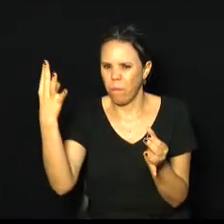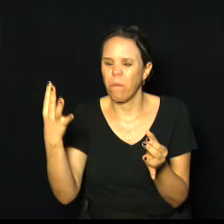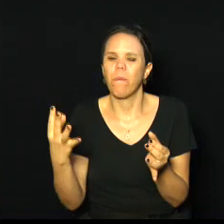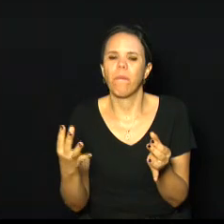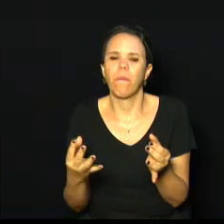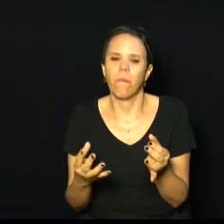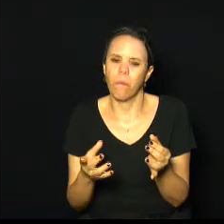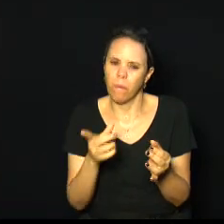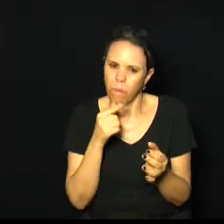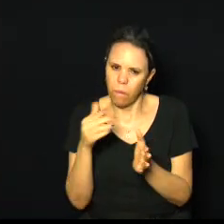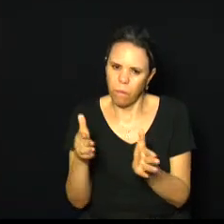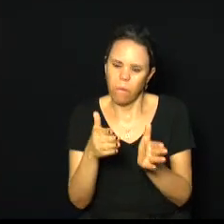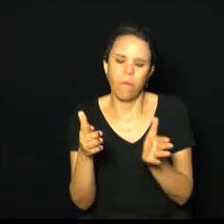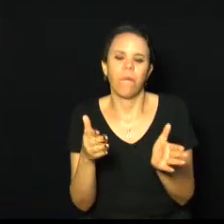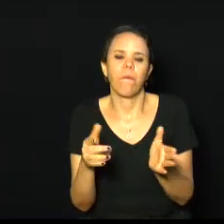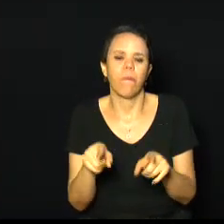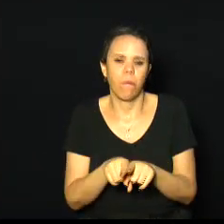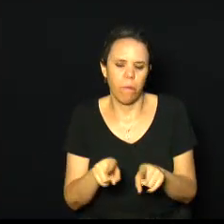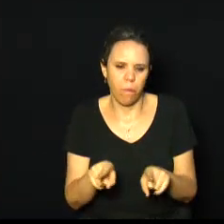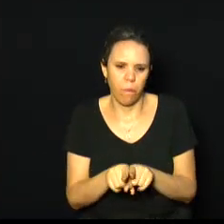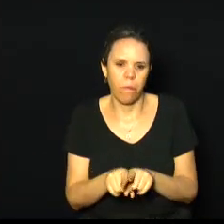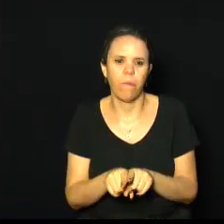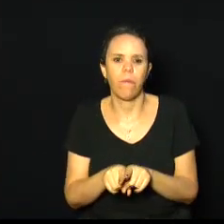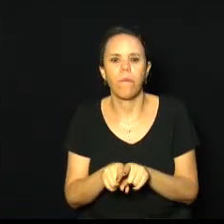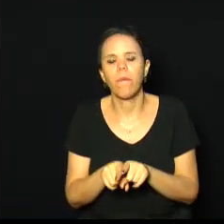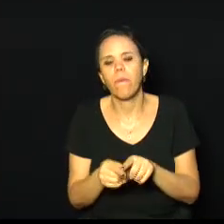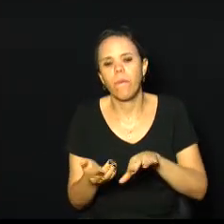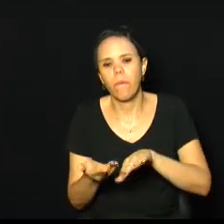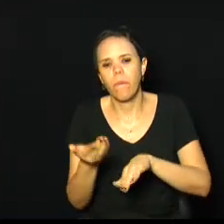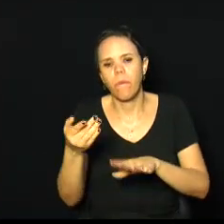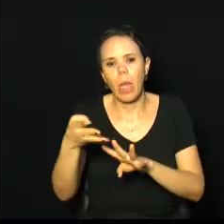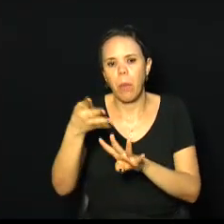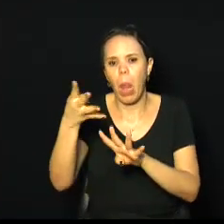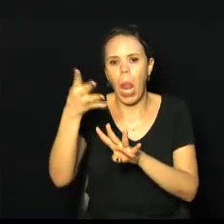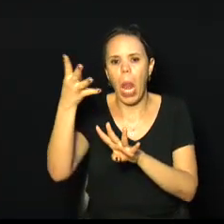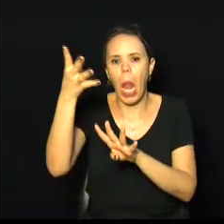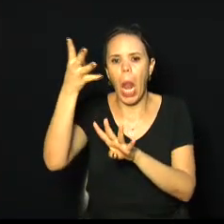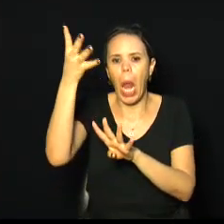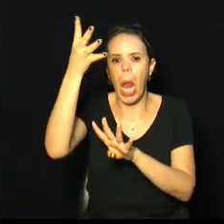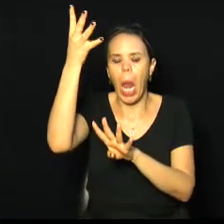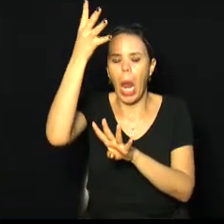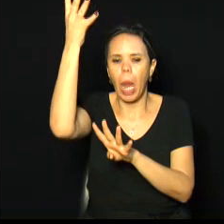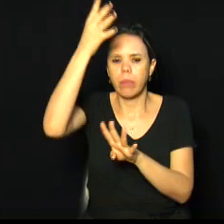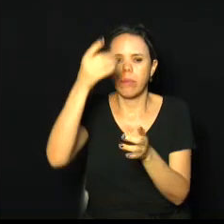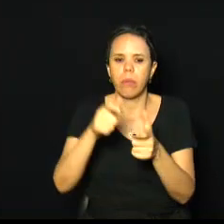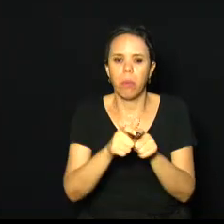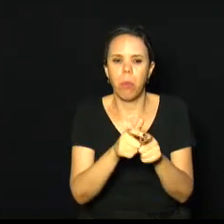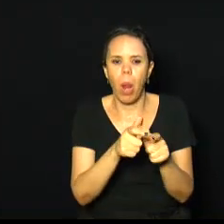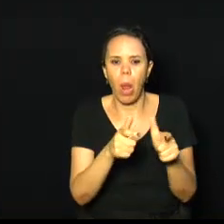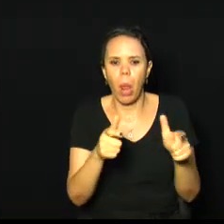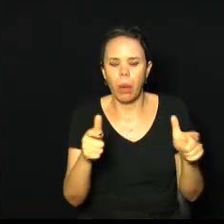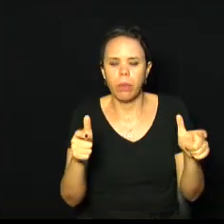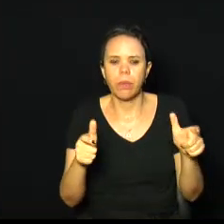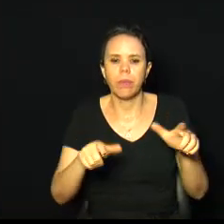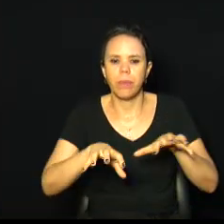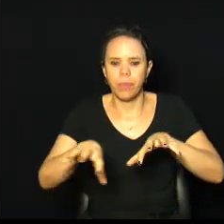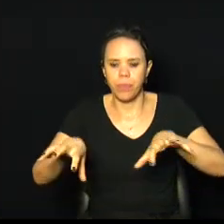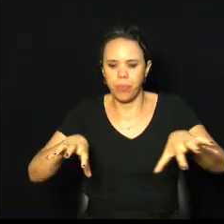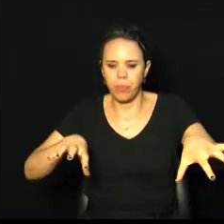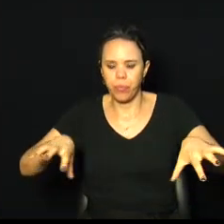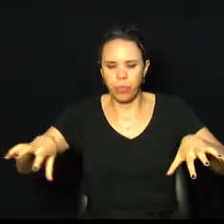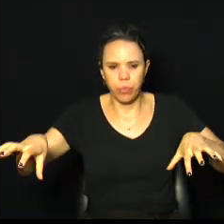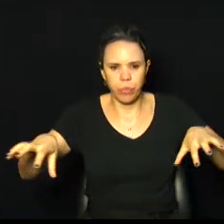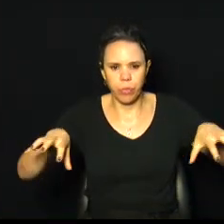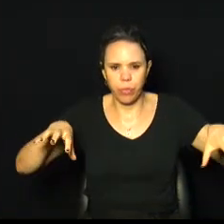hídrica, uma elevação dos níveis de poluentes e um crescimento demográfico.